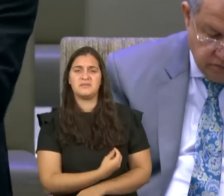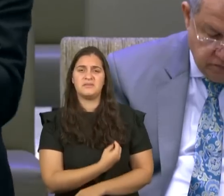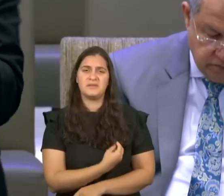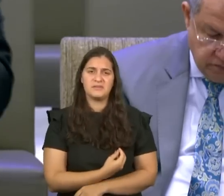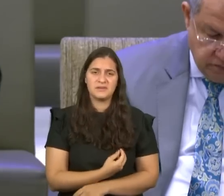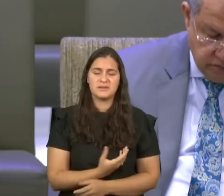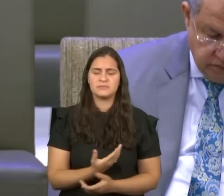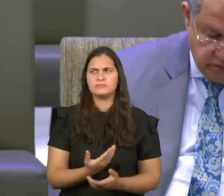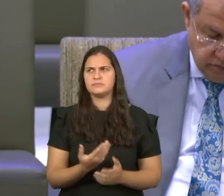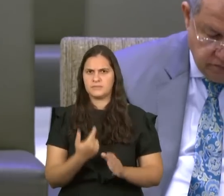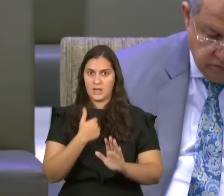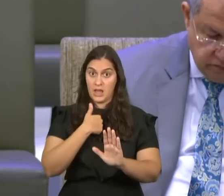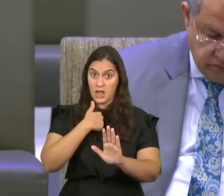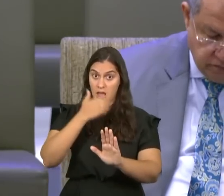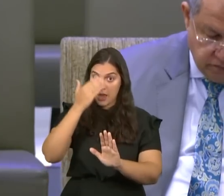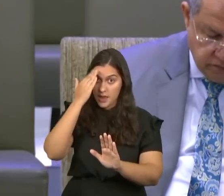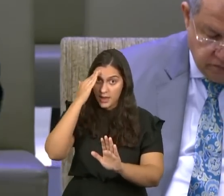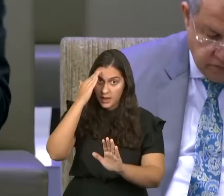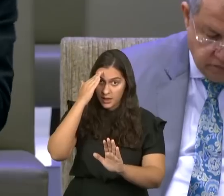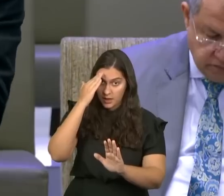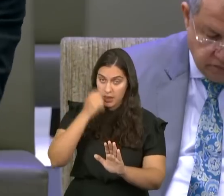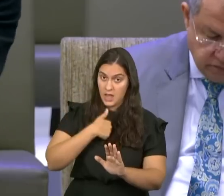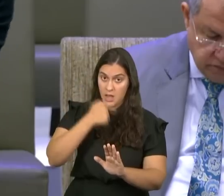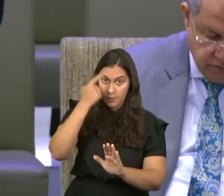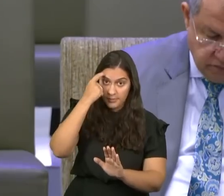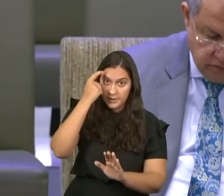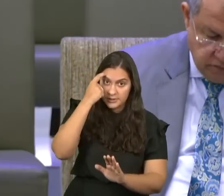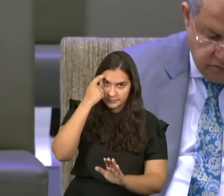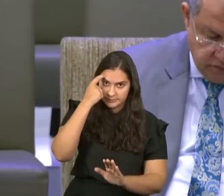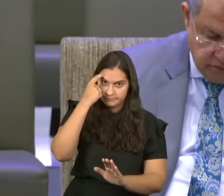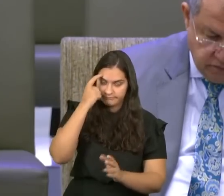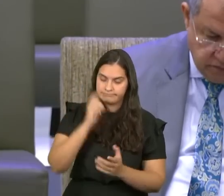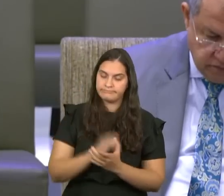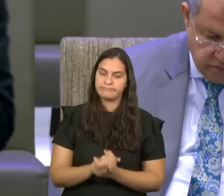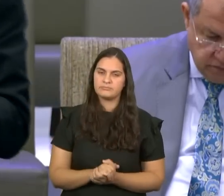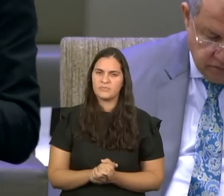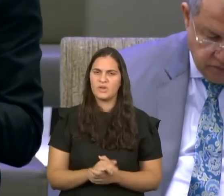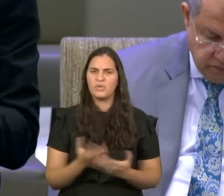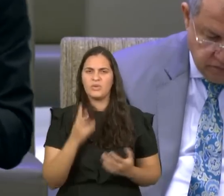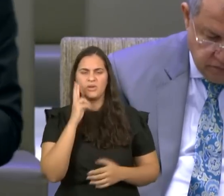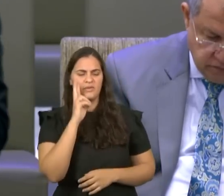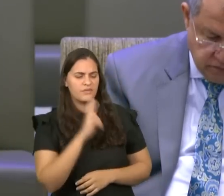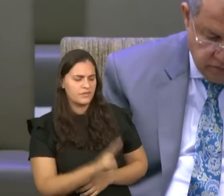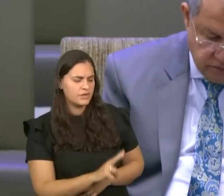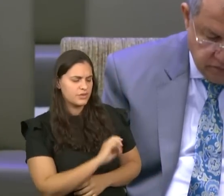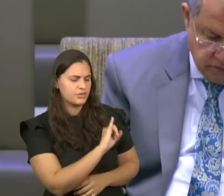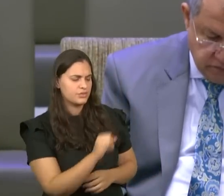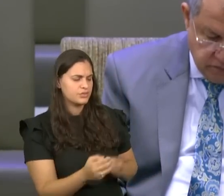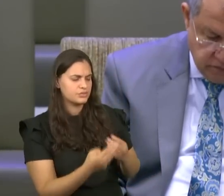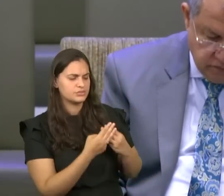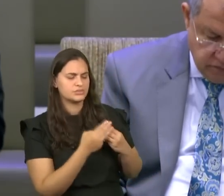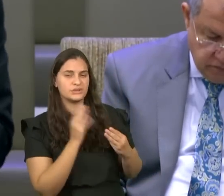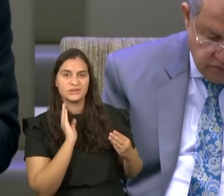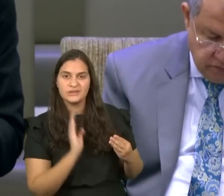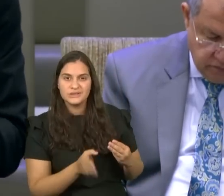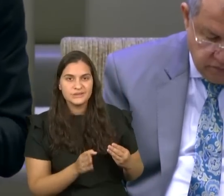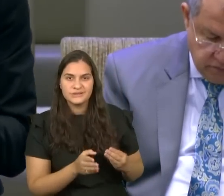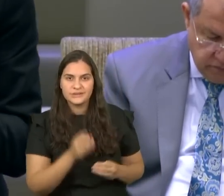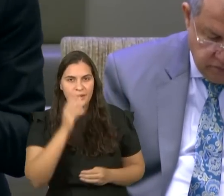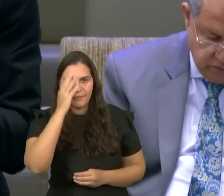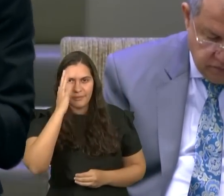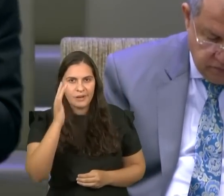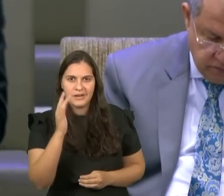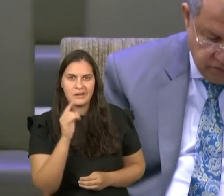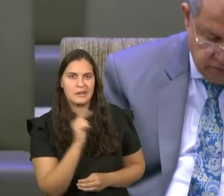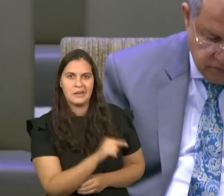Isso é um pensamento meu a olhar para aquele judeu na sua perspectiva ela já imaginava algum tipo